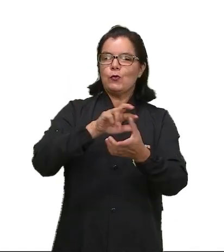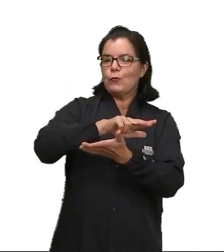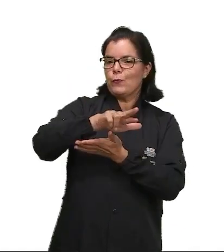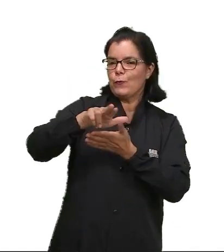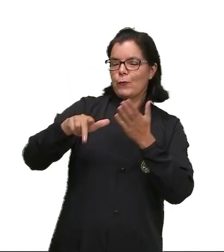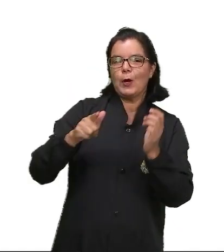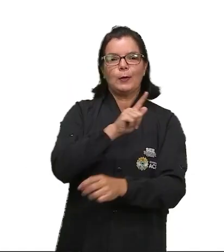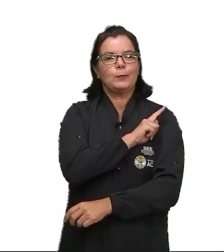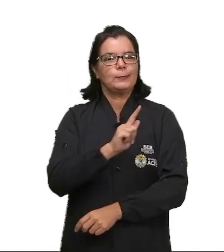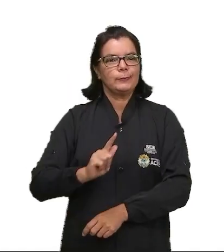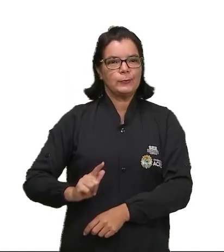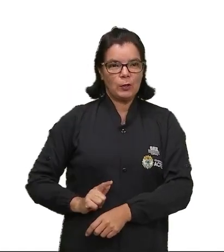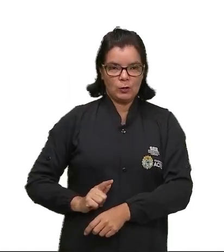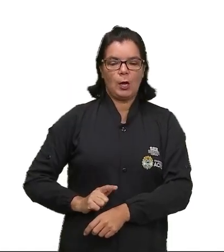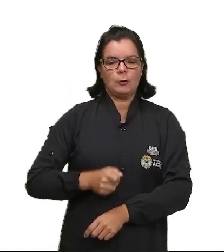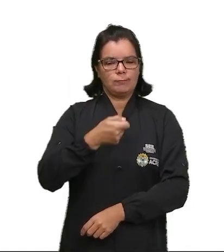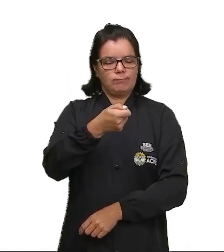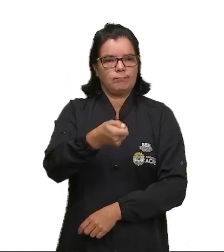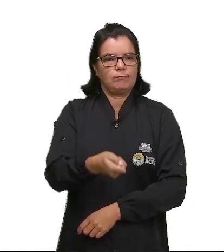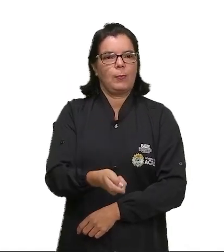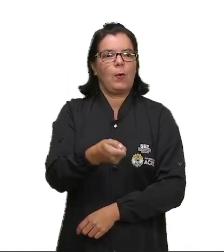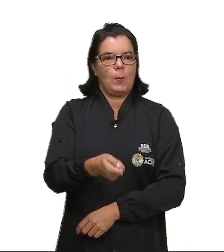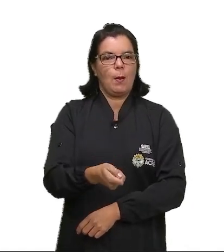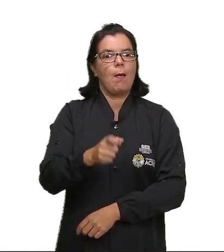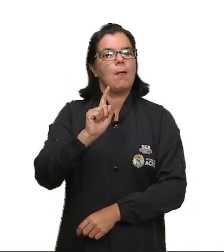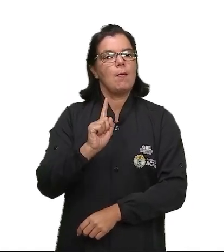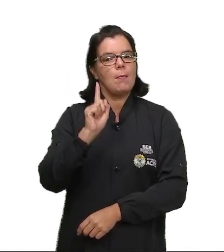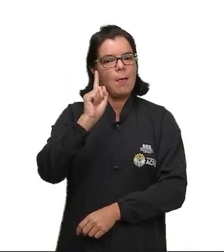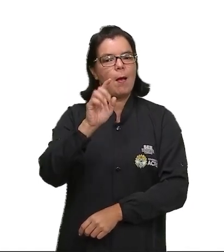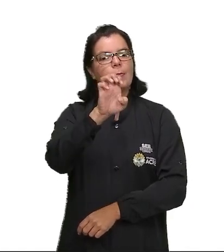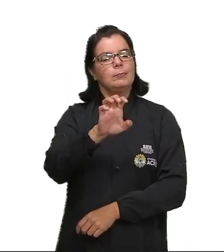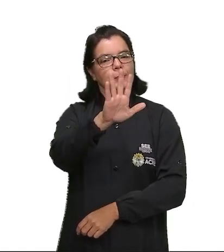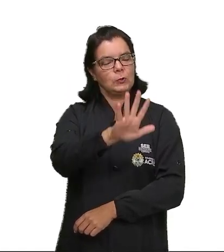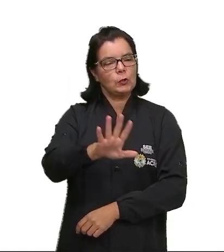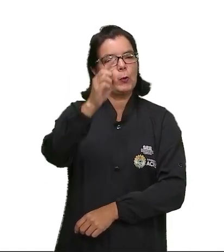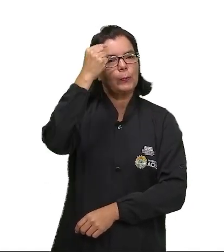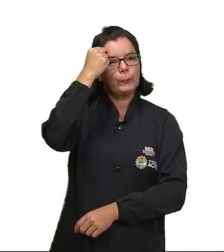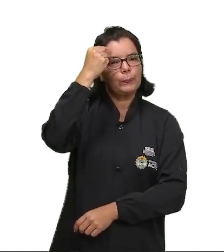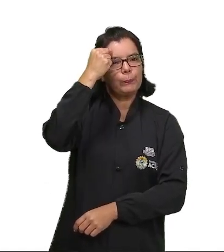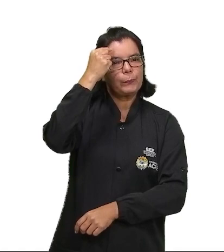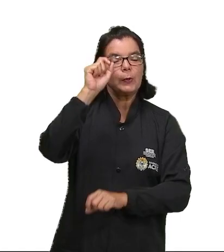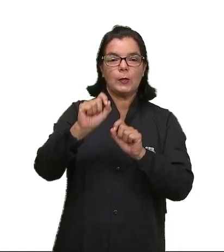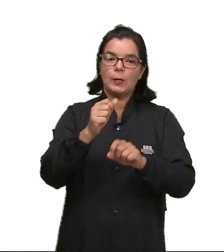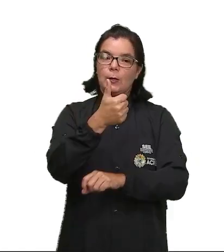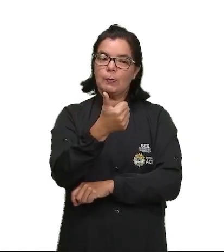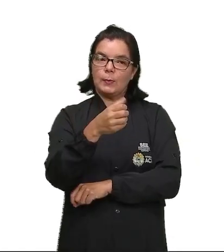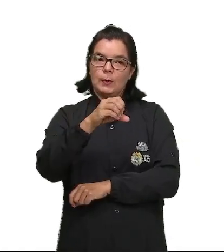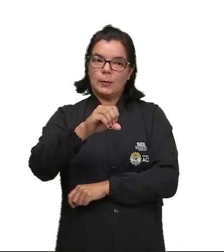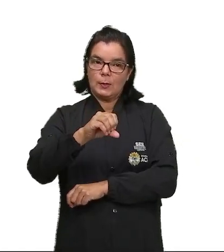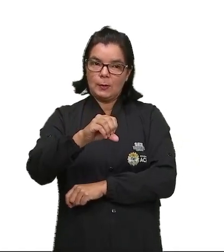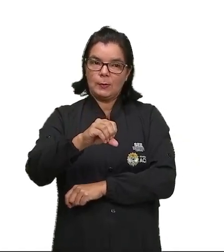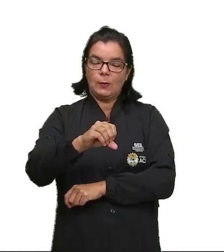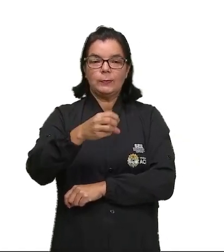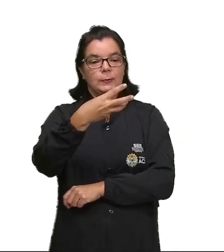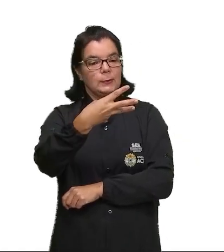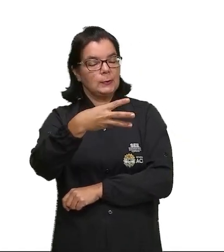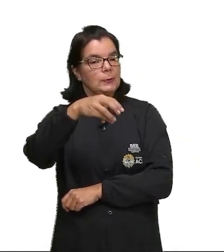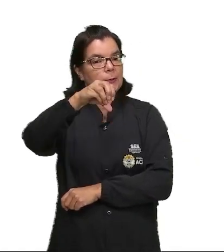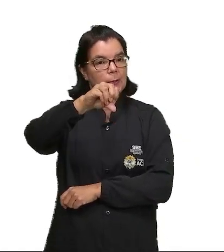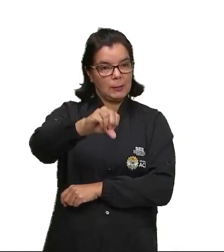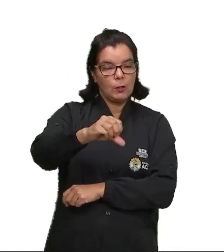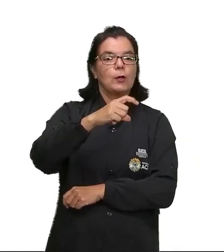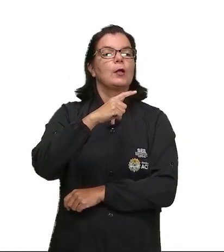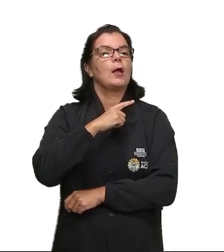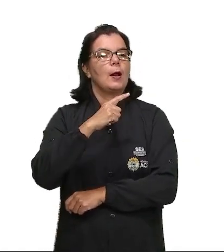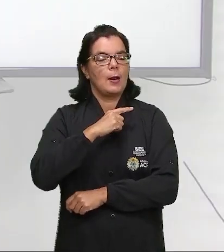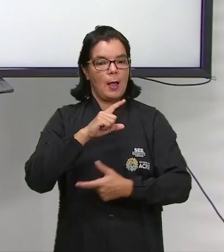vários governos autoritários lá na Europa. A gente pode pensar, por exemplo, que em 1939 a gente vai